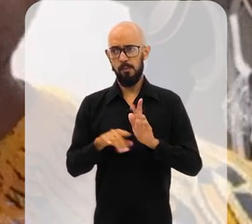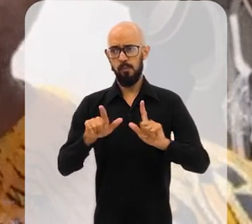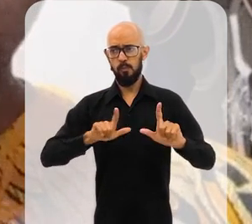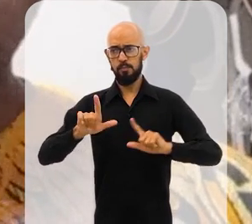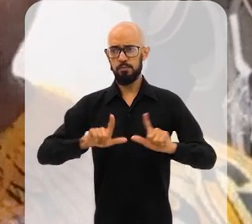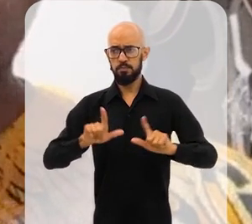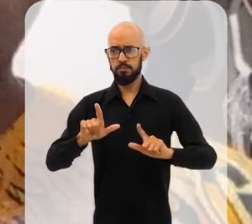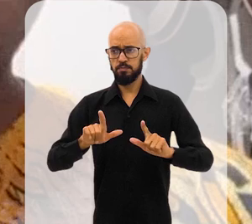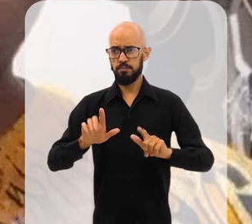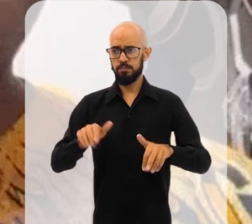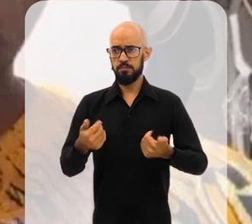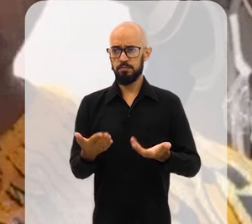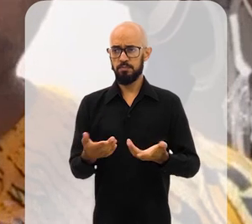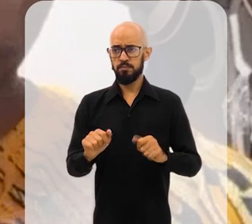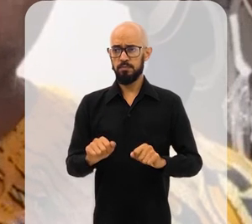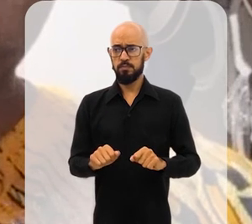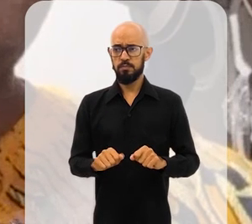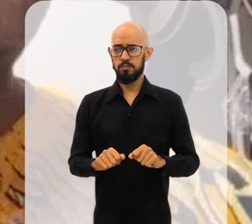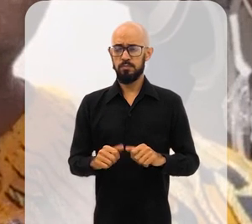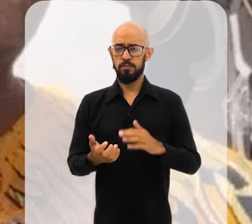TV. Então, a companhia